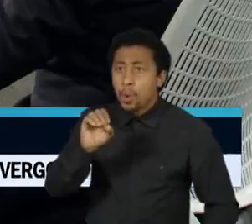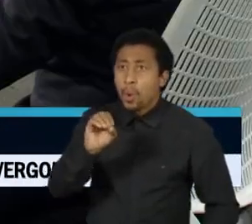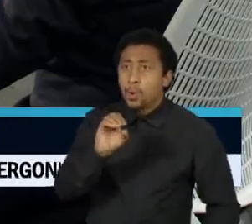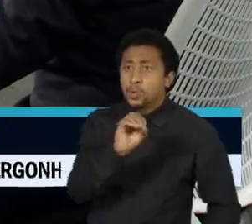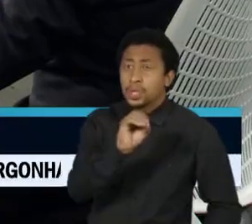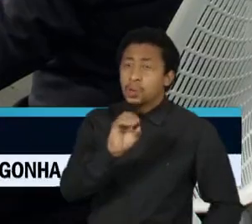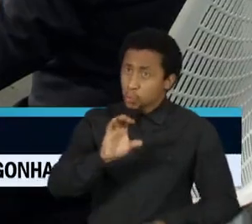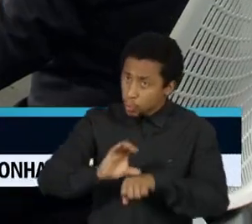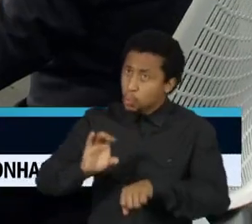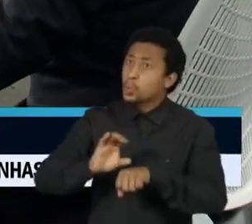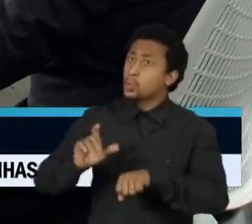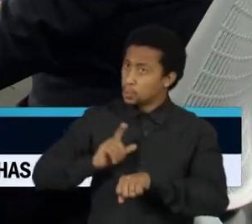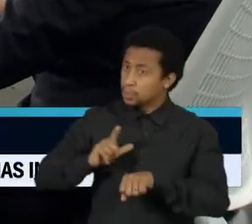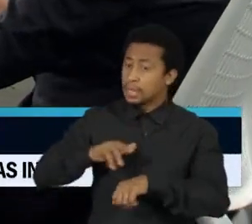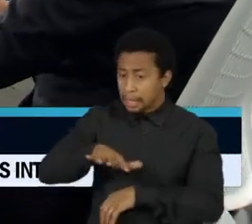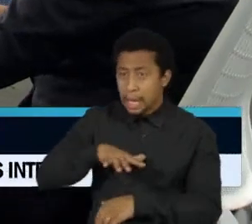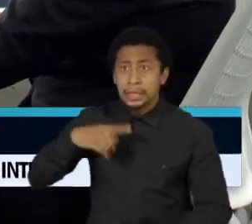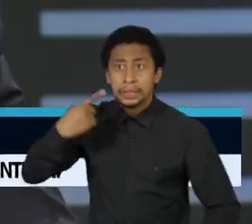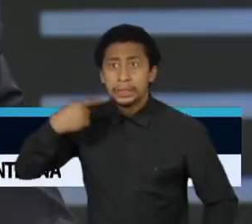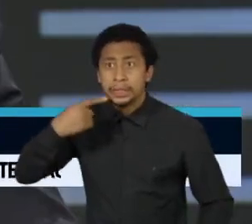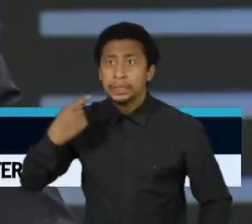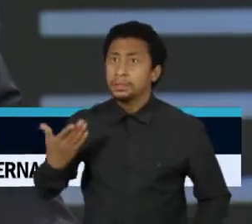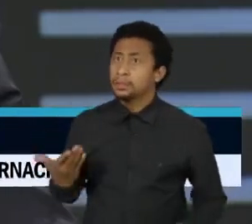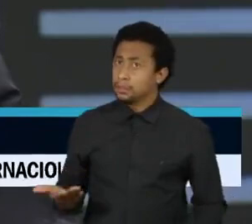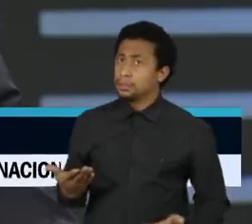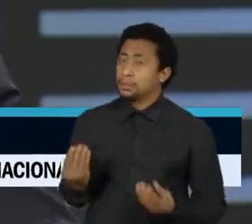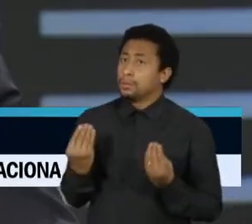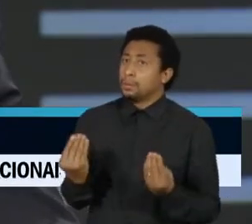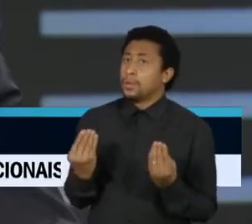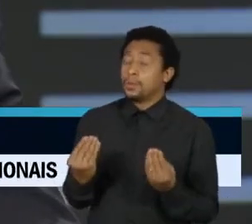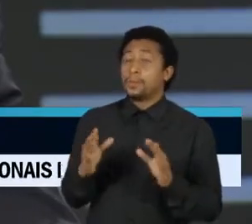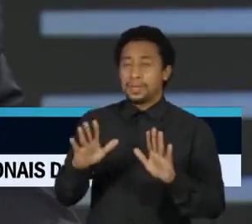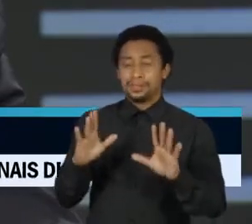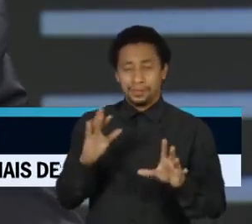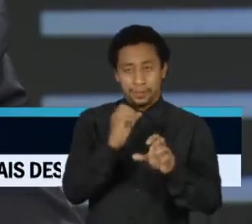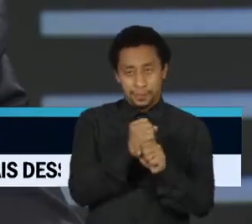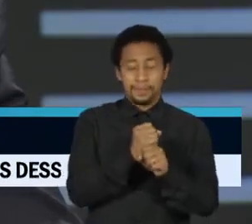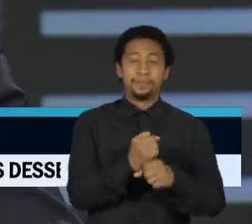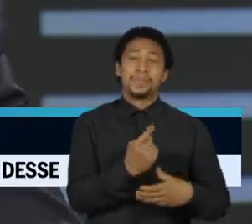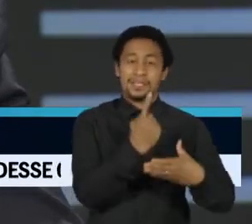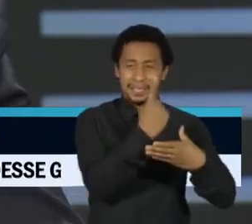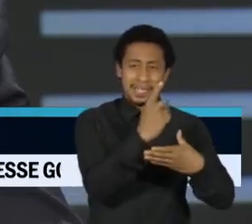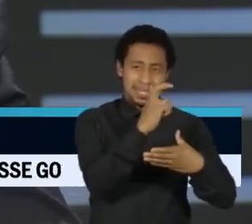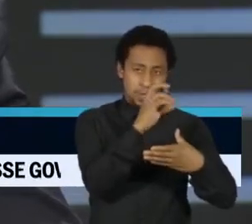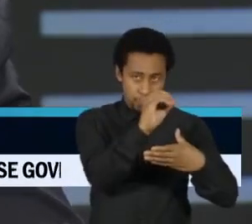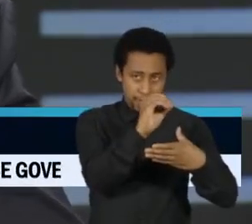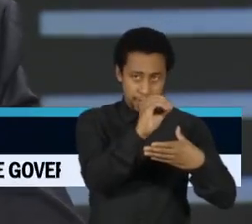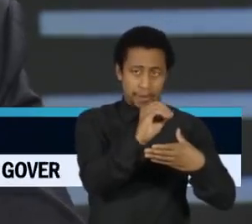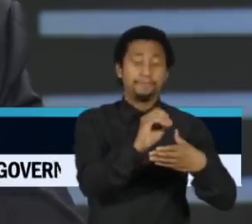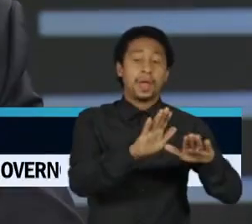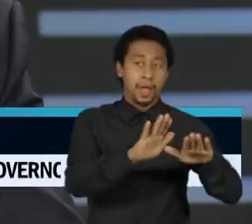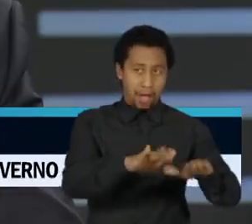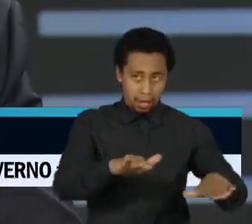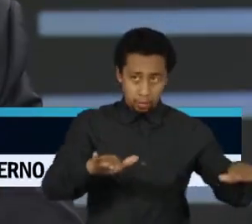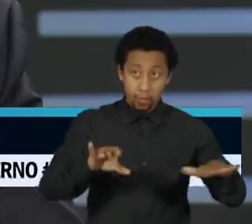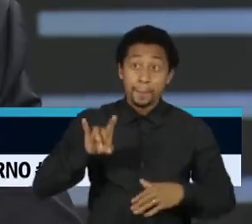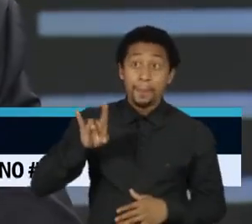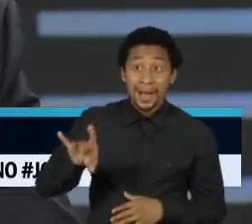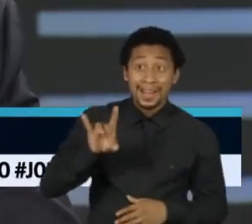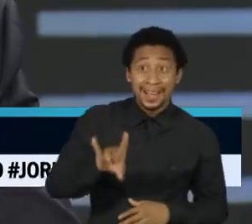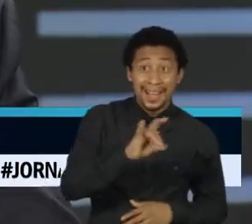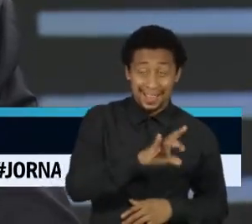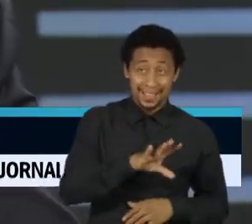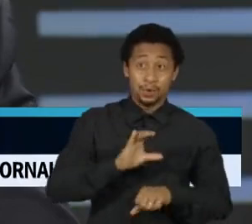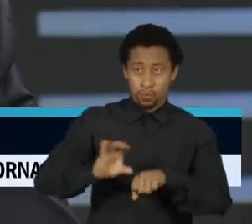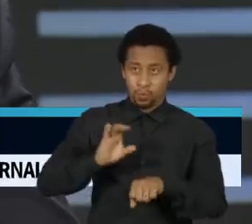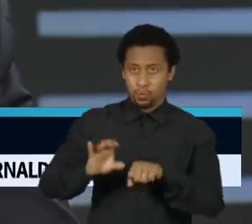direito, de bacharelado em direito. Agora, se nós colocarmos 550 alunos por curso, eu tinha feito a conta aqui com 1.500,